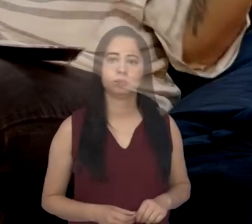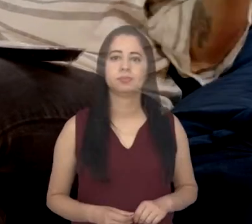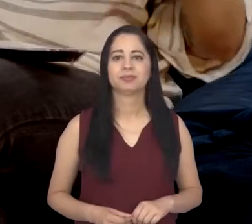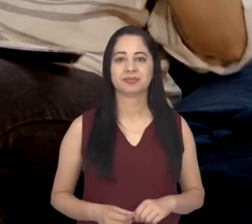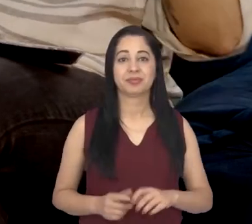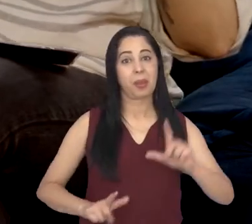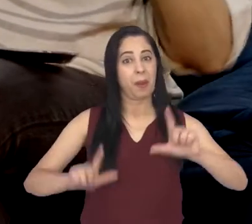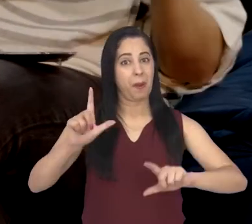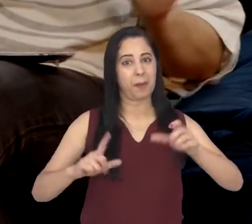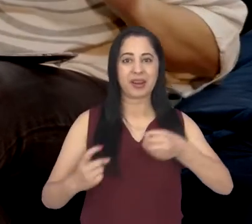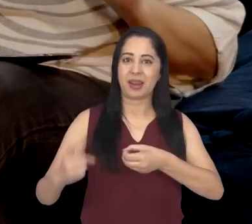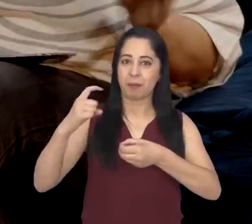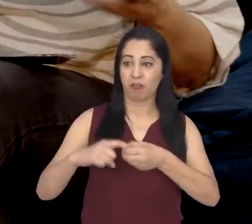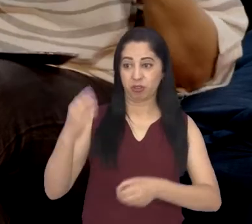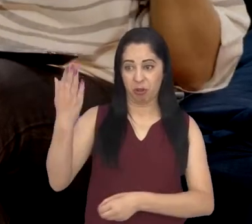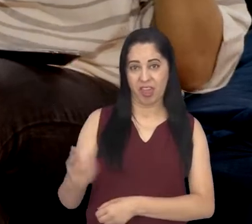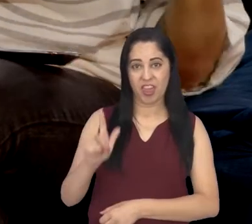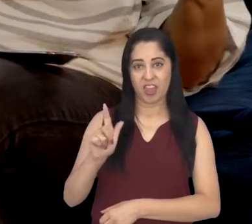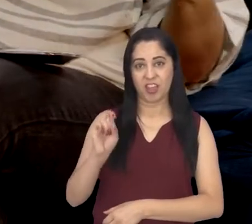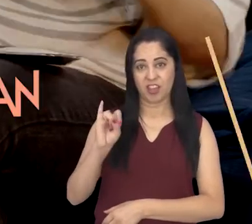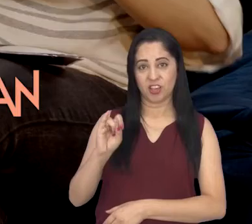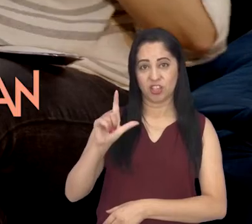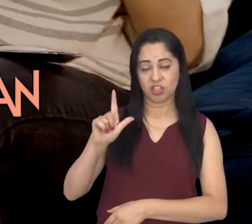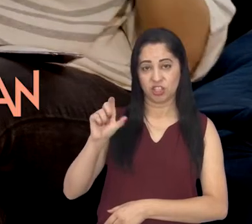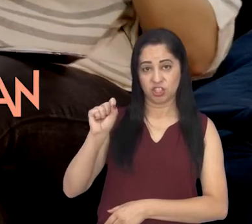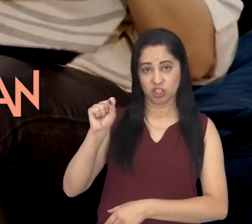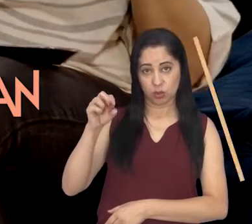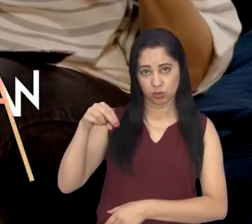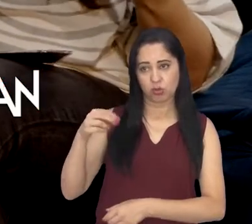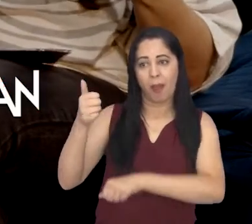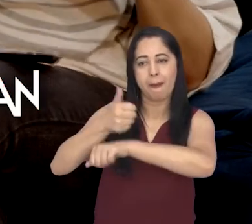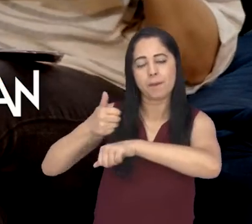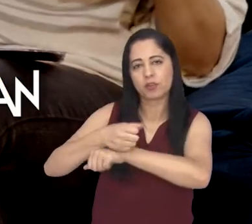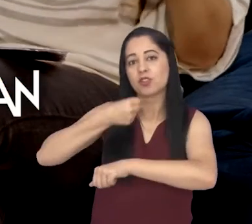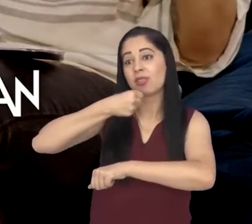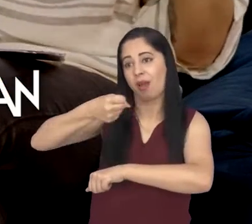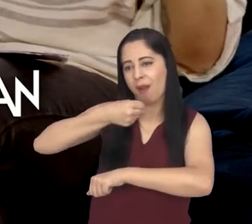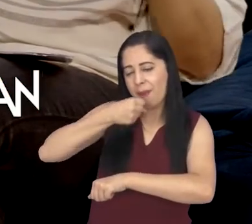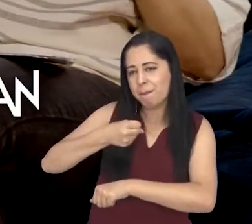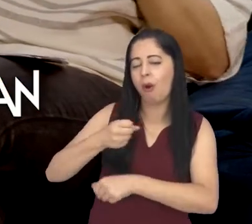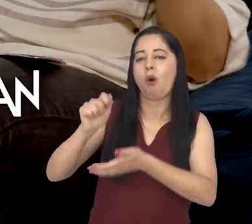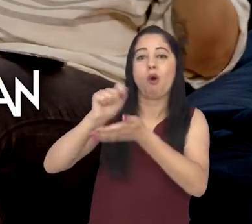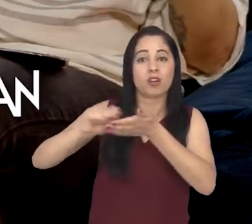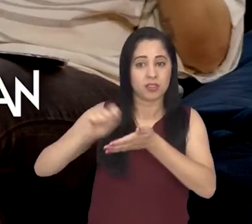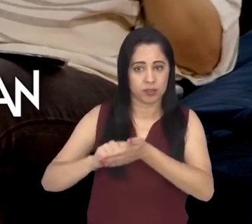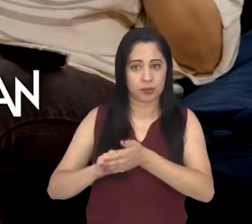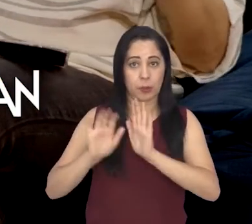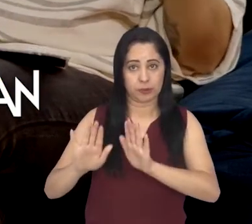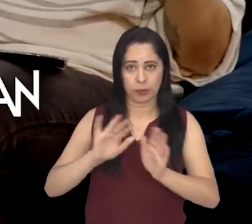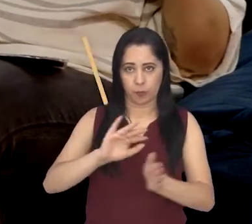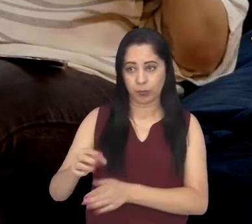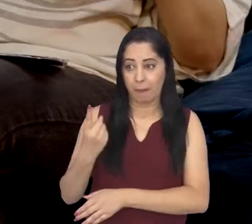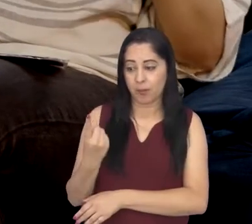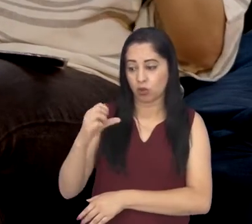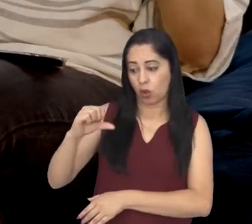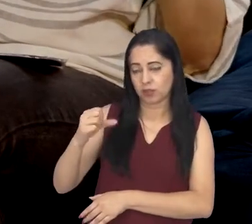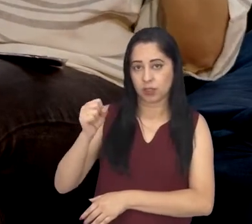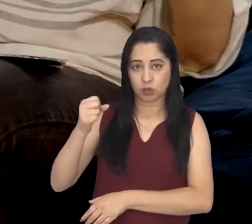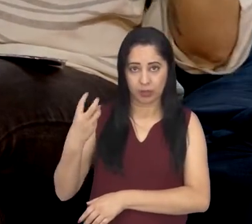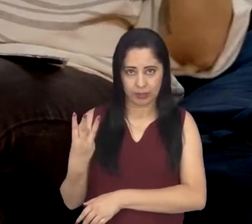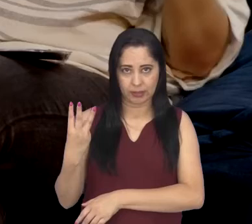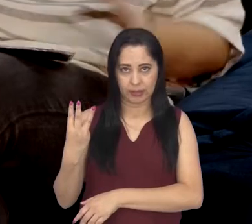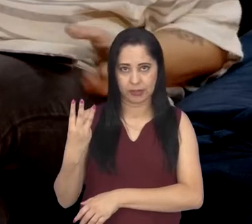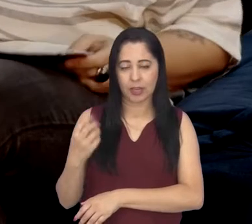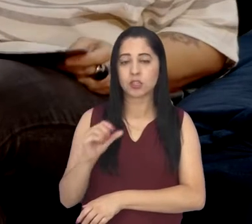De volta com Gilson Ribeiro, nosso jornalista, escritor, repórter. E lá em 1983, o Luciano do Vale